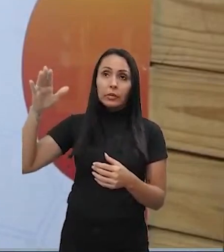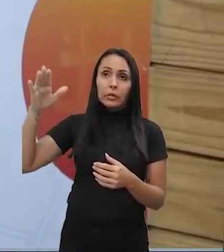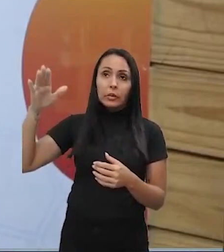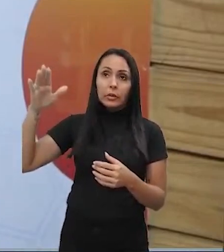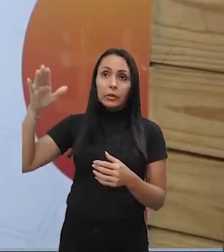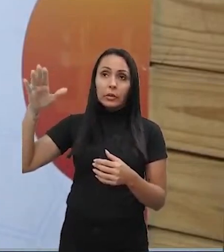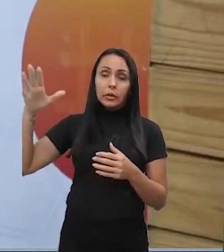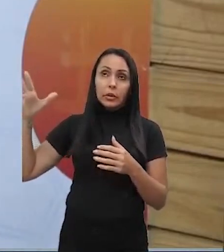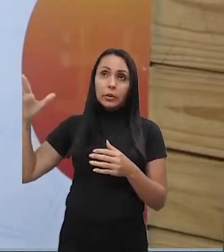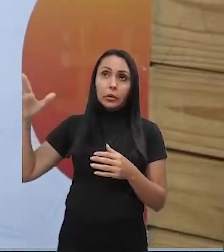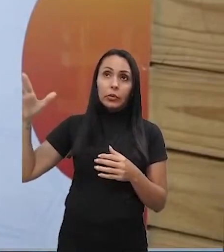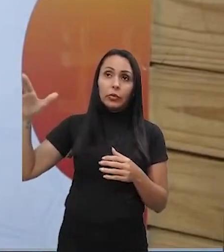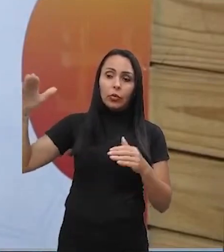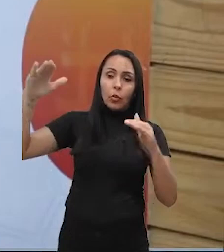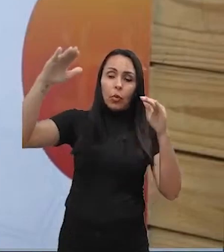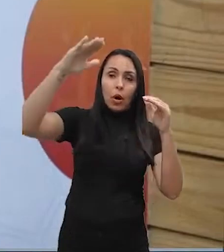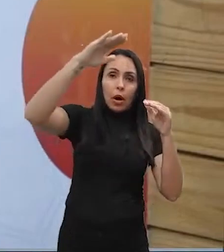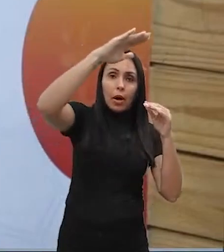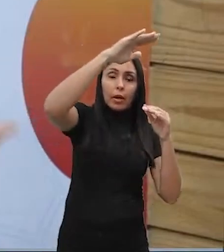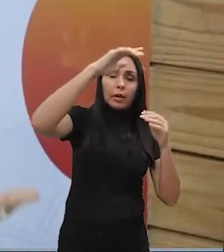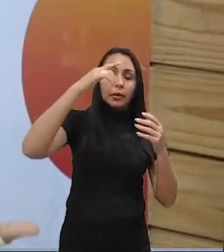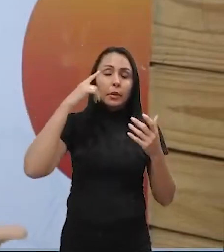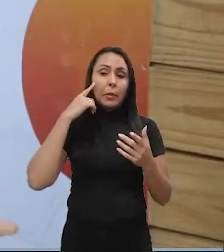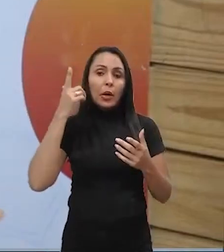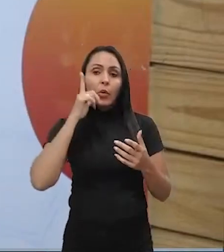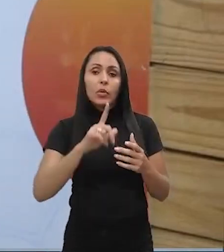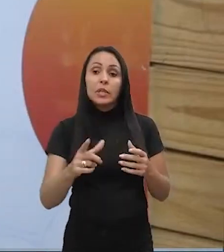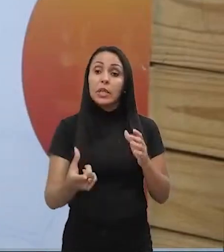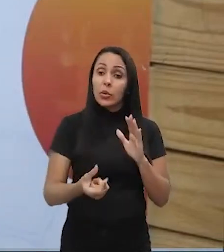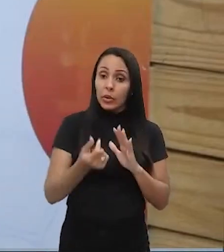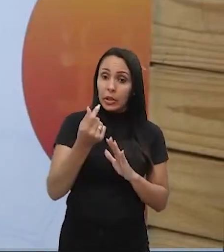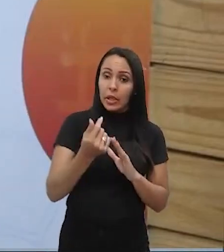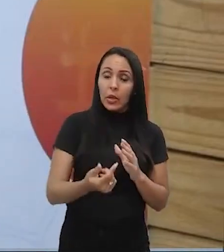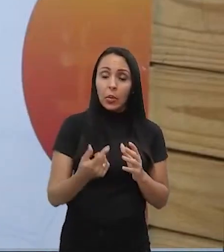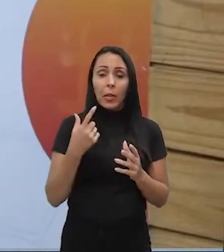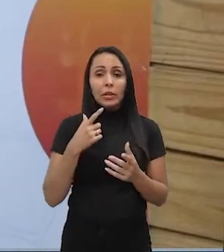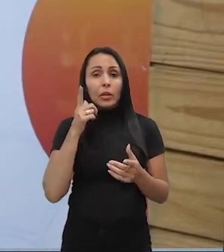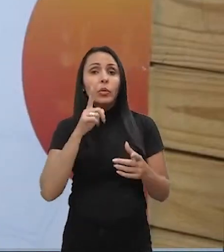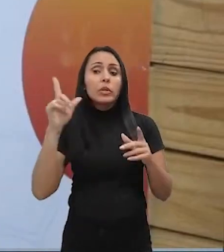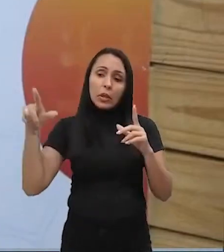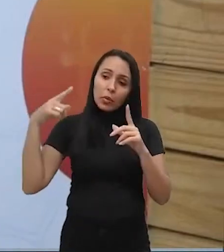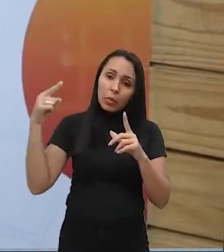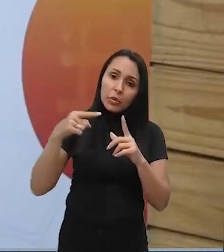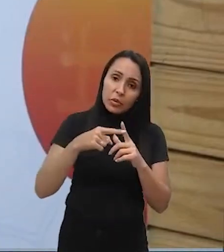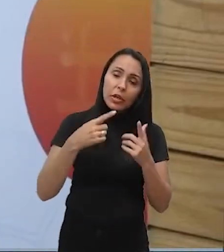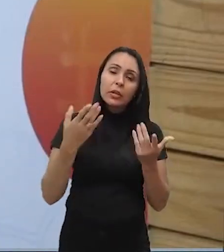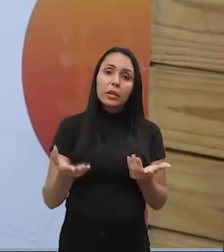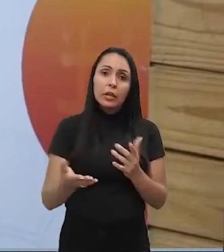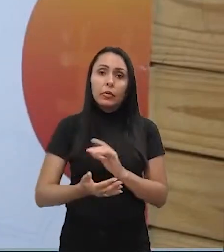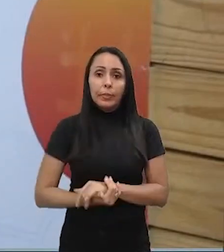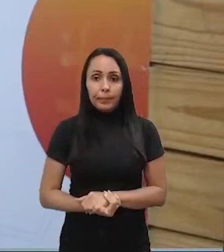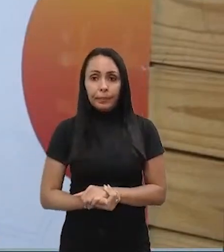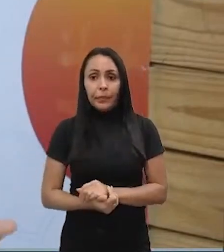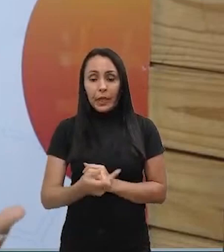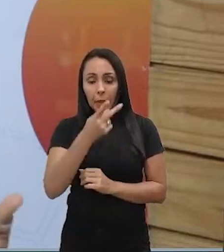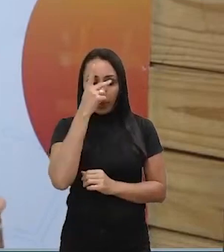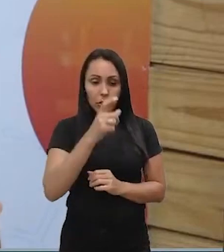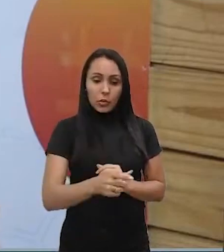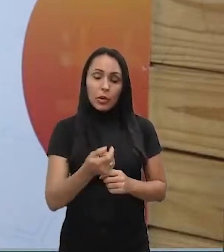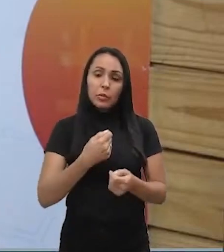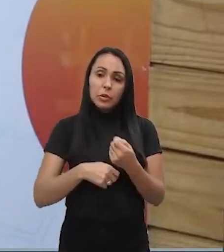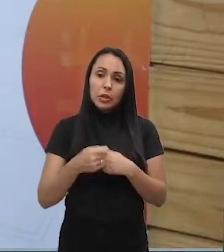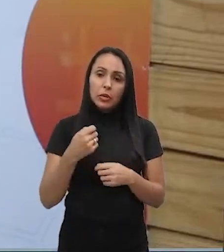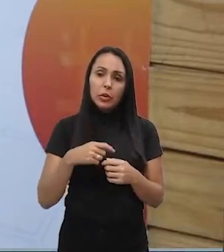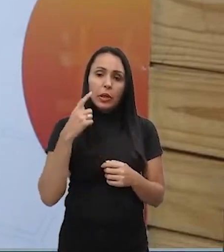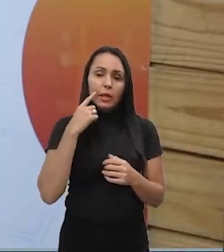dinheiro, até virou piada, vamos lá, mas ele conseguiu o objetivo dele. E o objetivo do administrador é